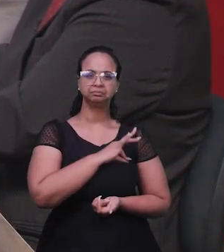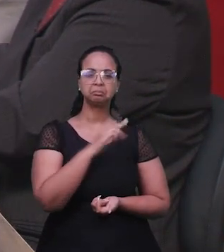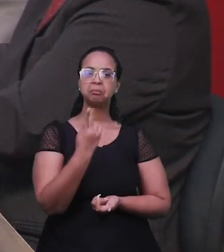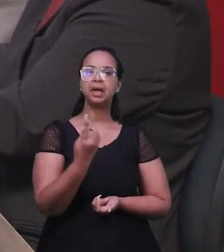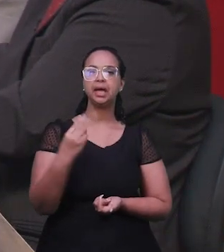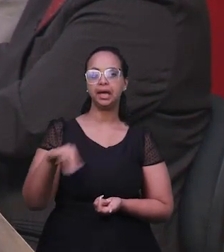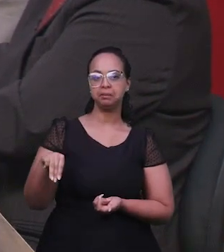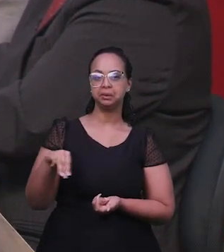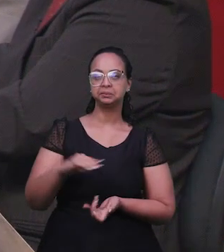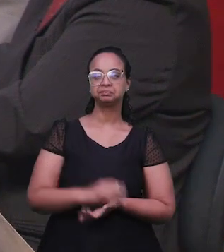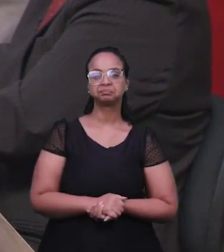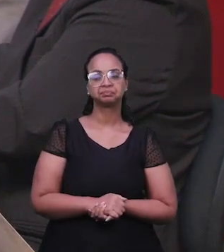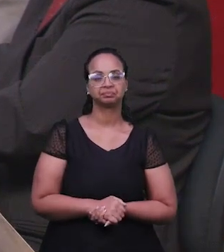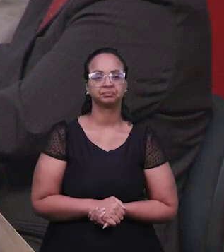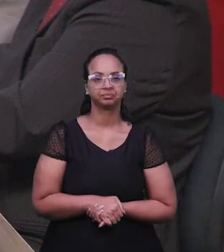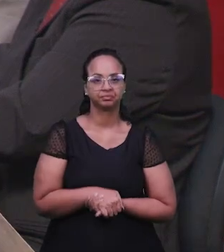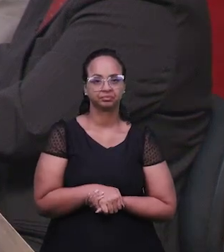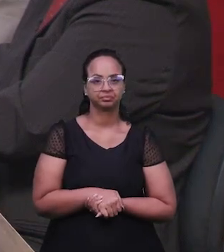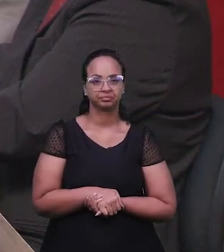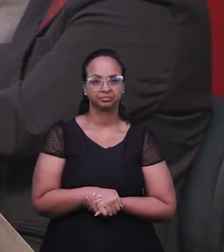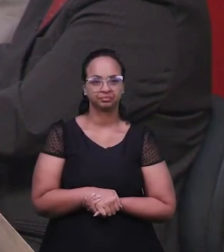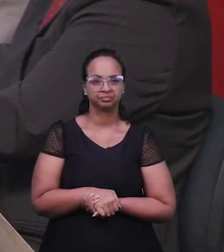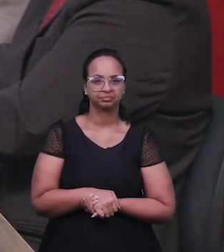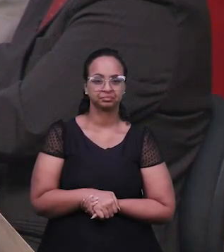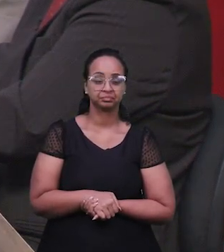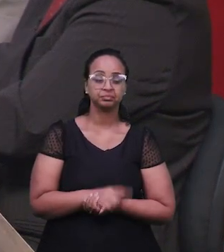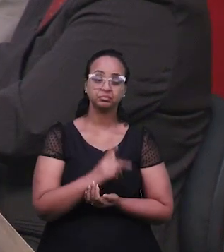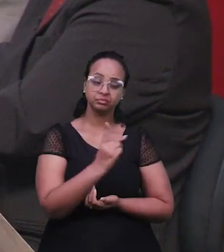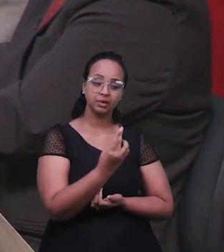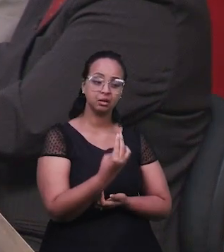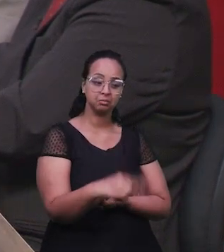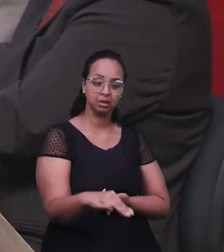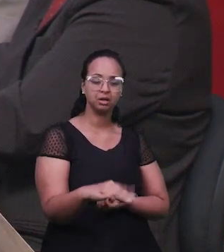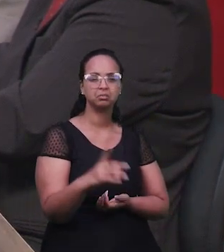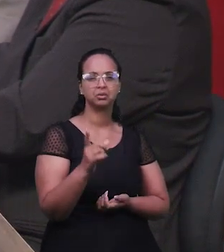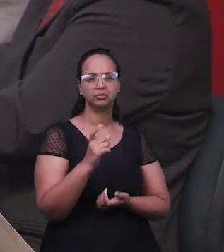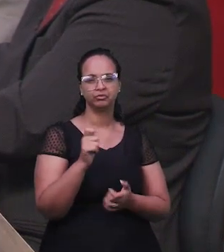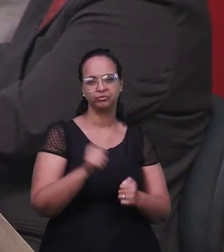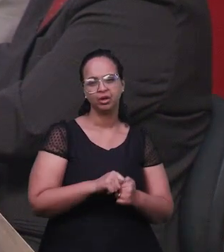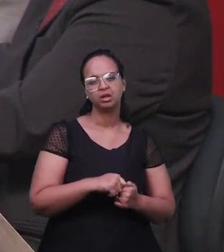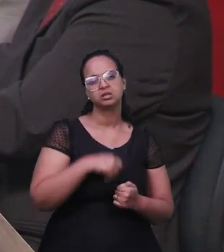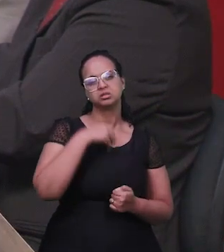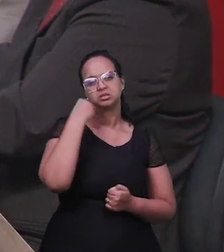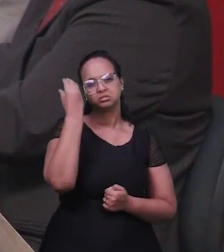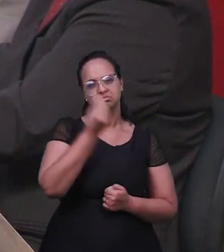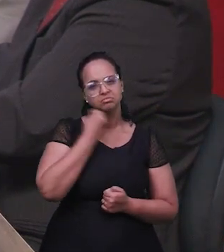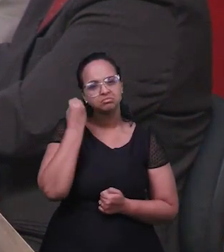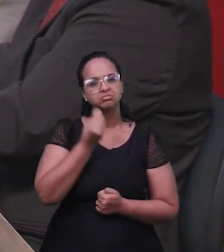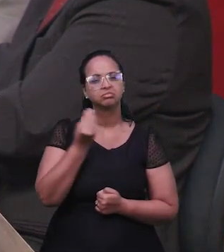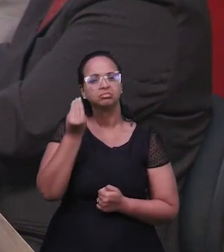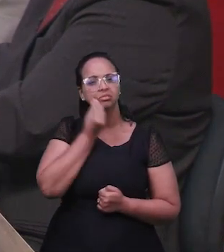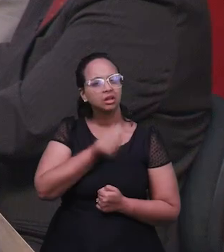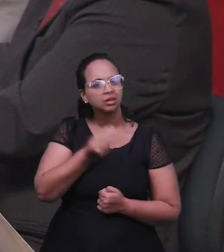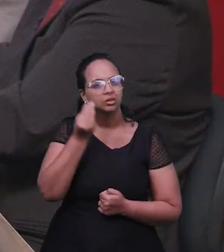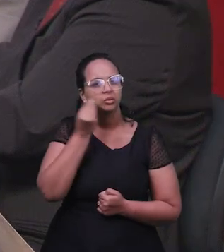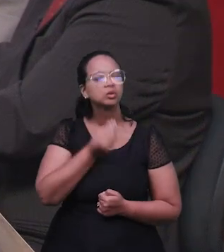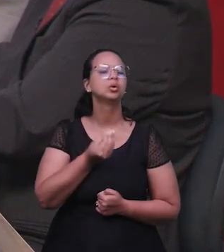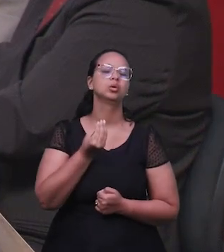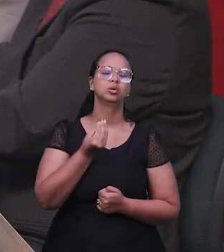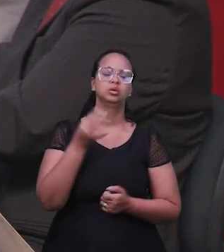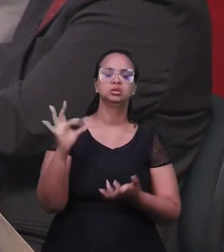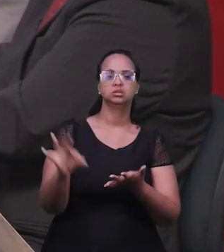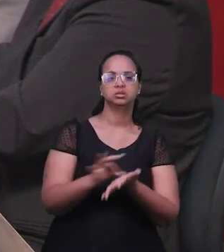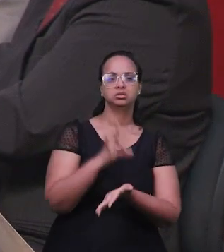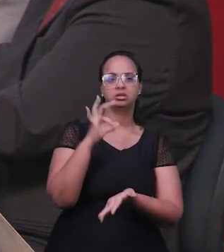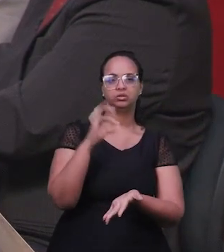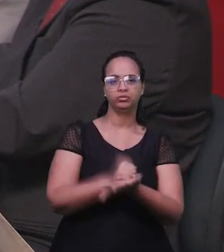militar. E ele fez todos os preparativos, né, se inscreveu,